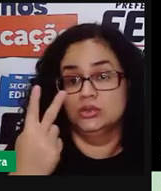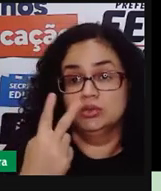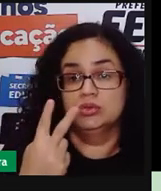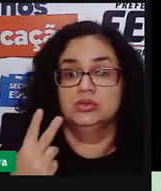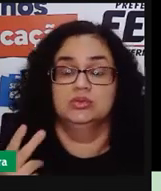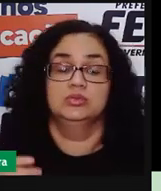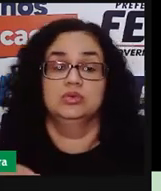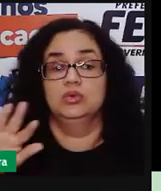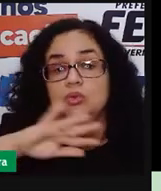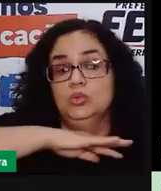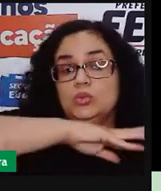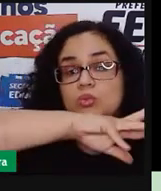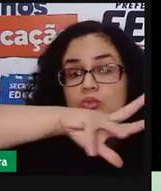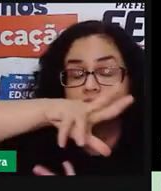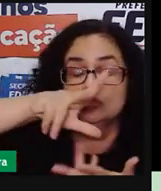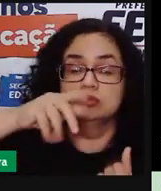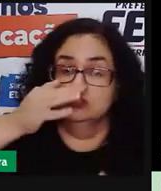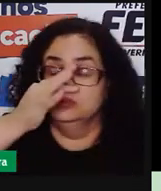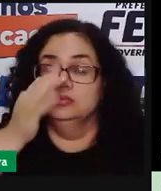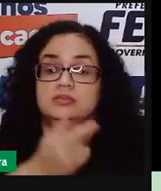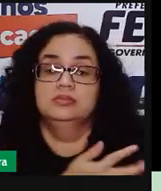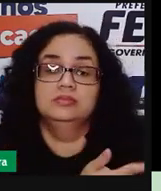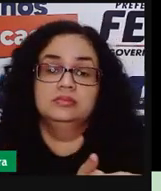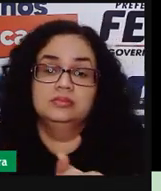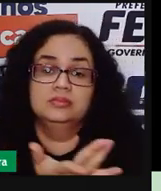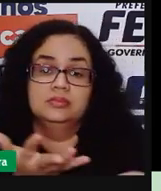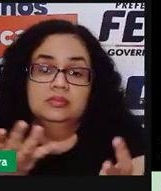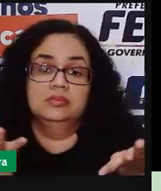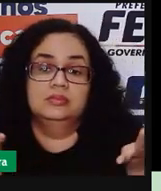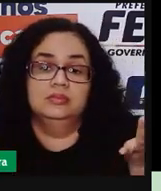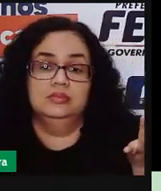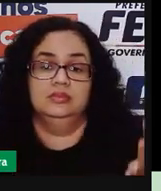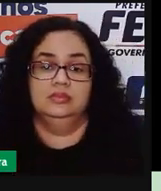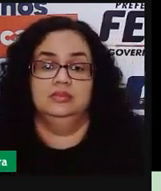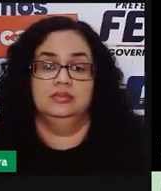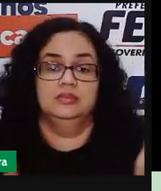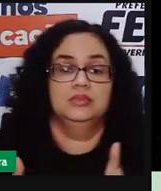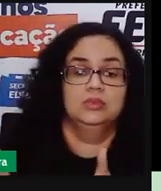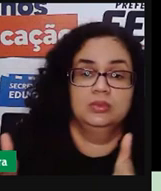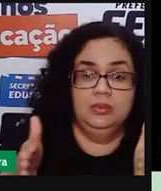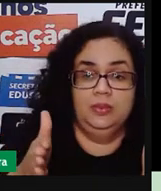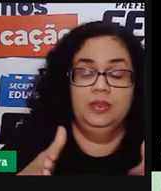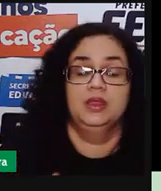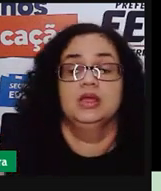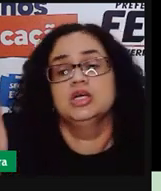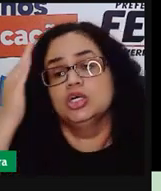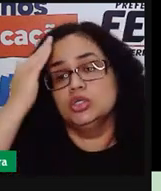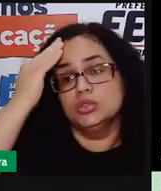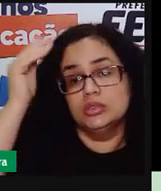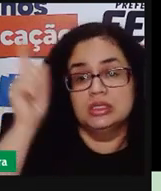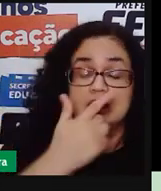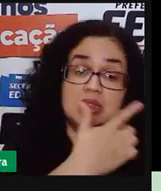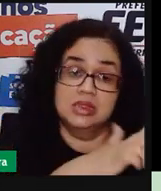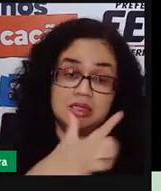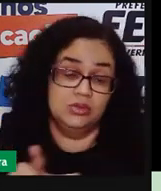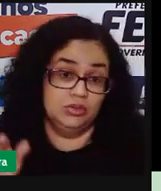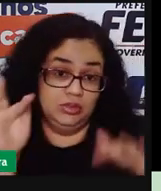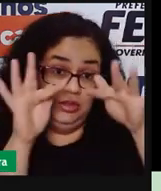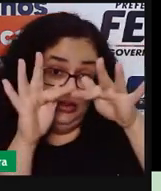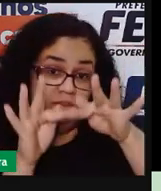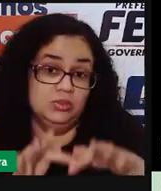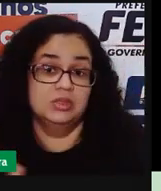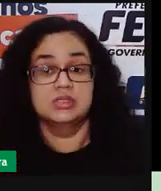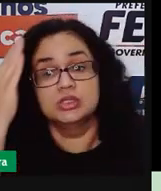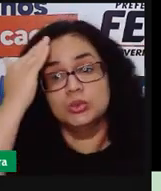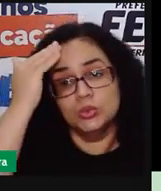mais comprido, e que não tenha fim. Quem souber de um burrinho desses pode escrever para as ruas das casas,